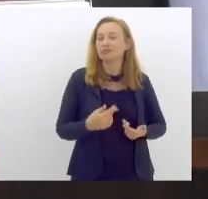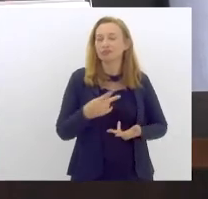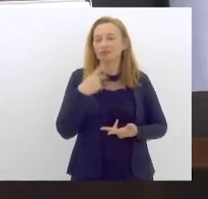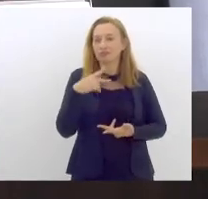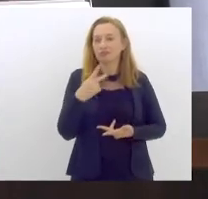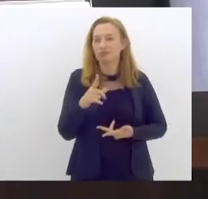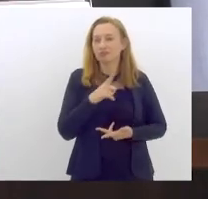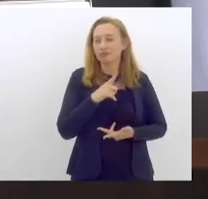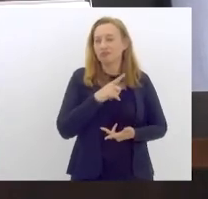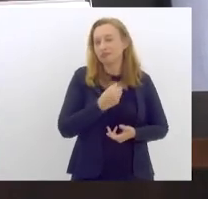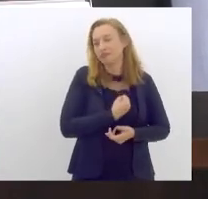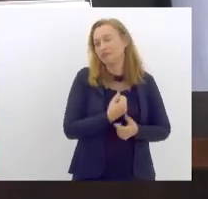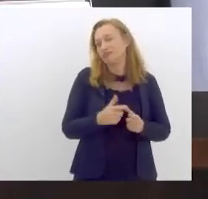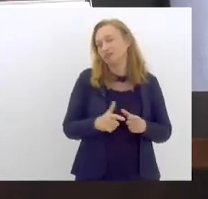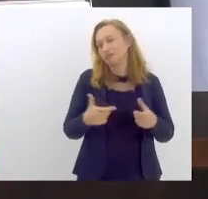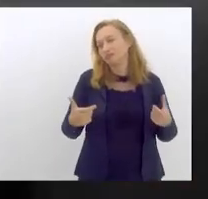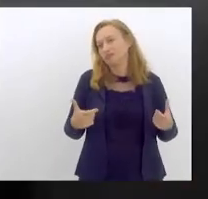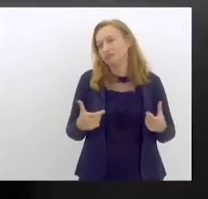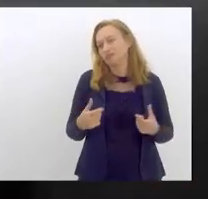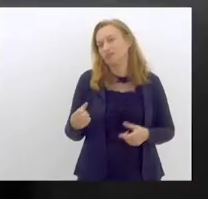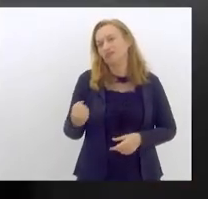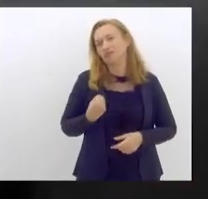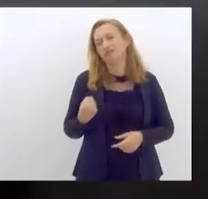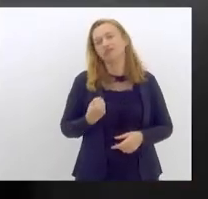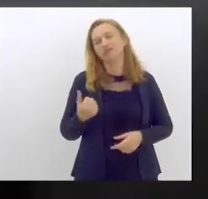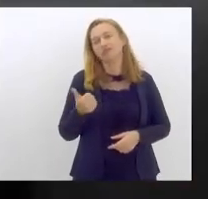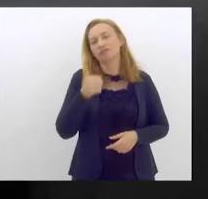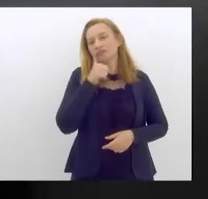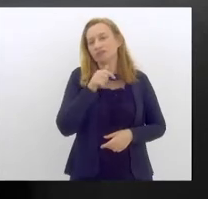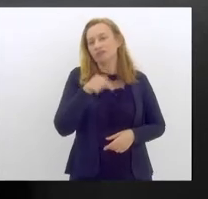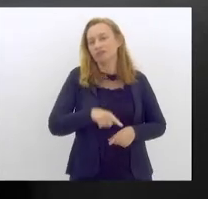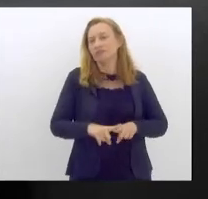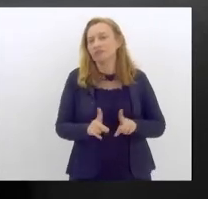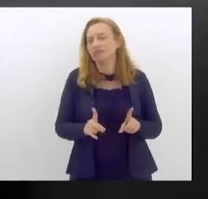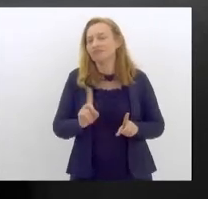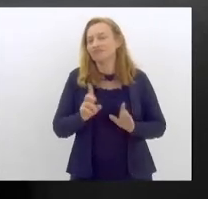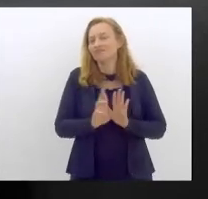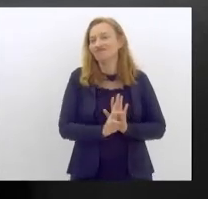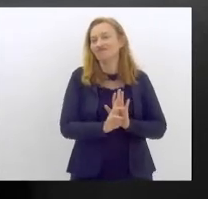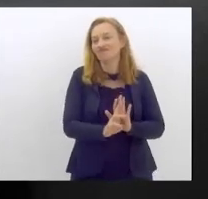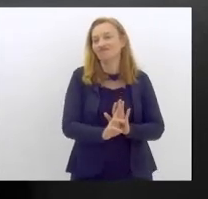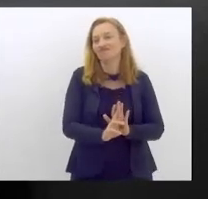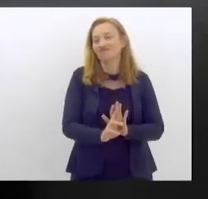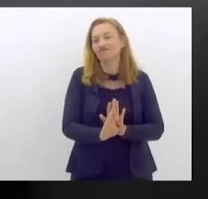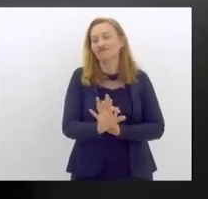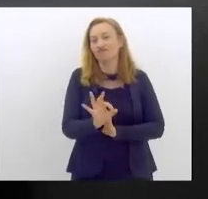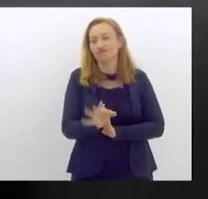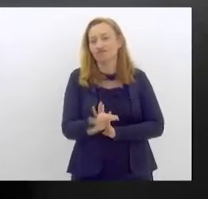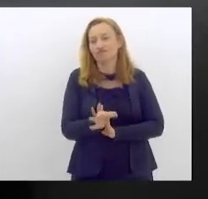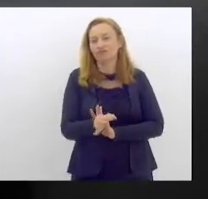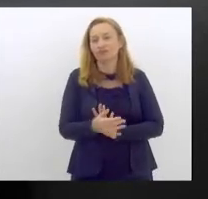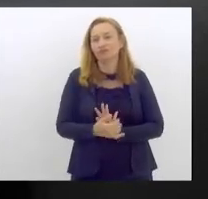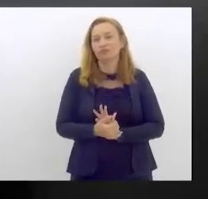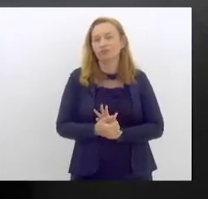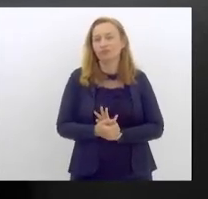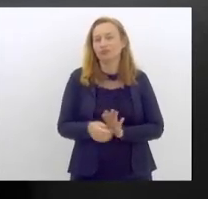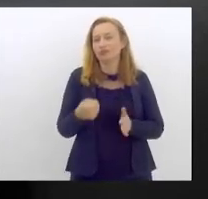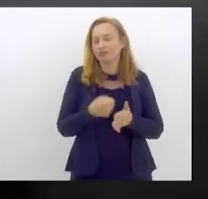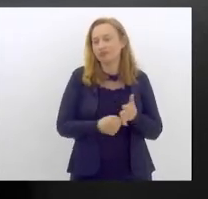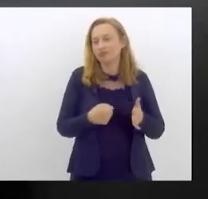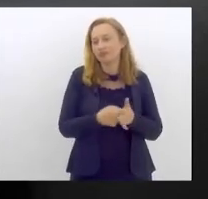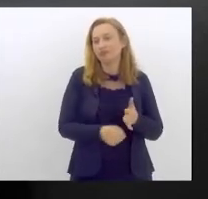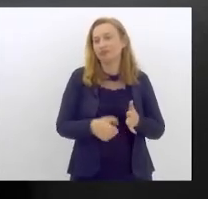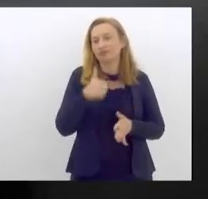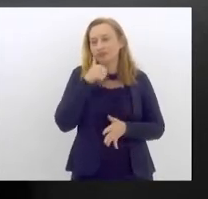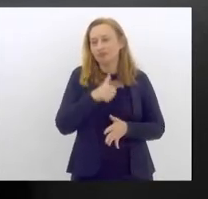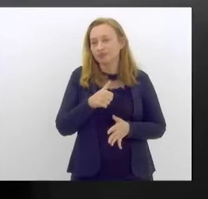a gente teve um aumento do número de mulheres aqui mas isso não representa necessariamente que a luta das mulheres